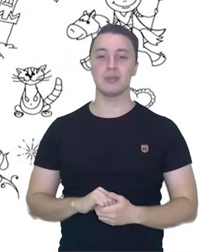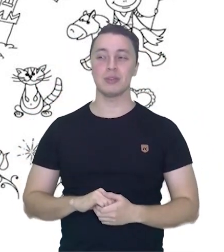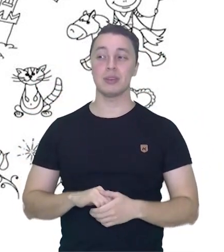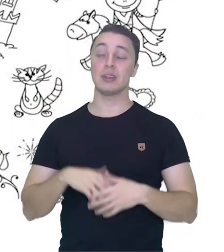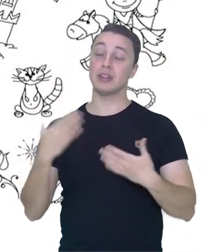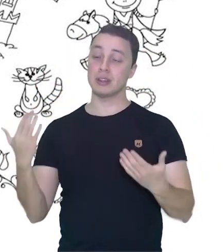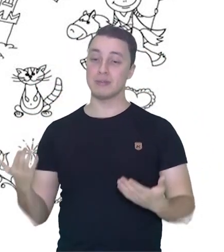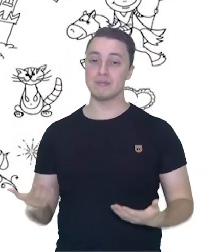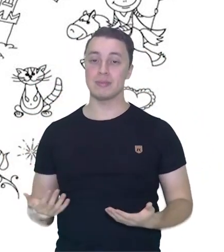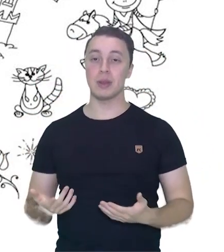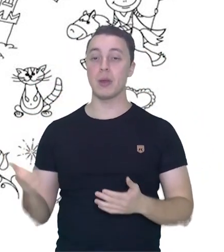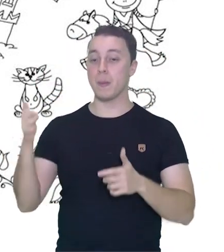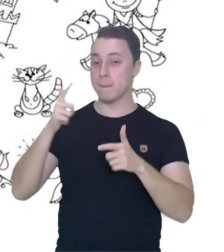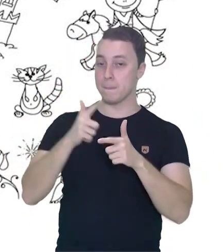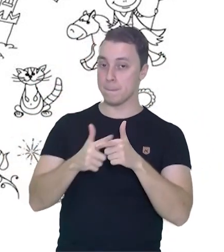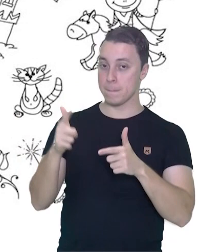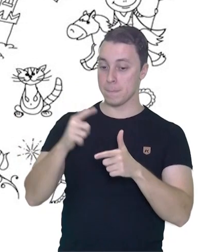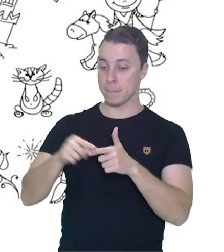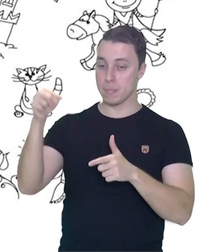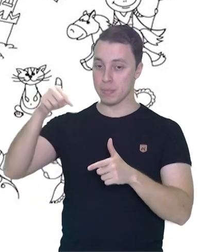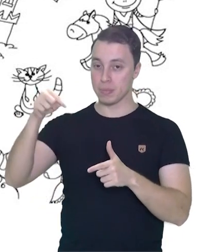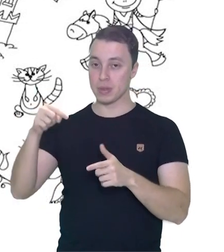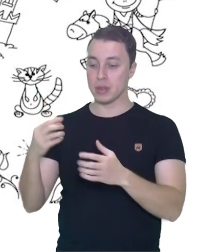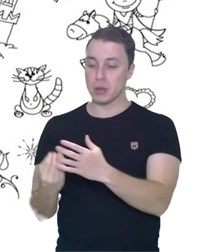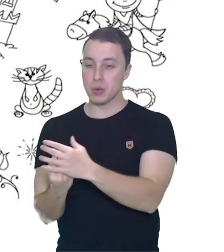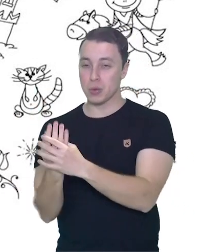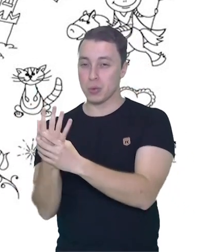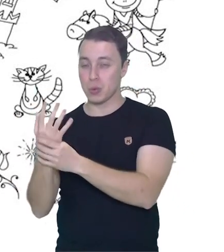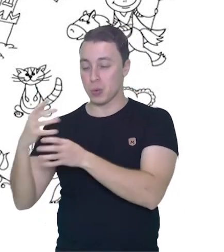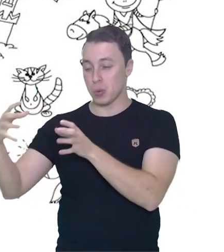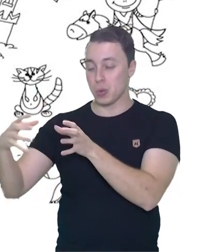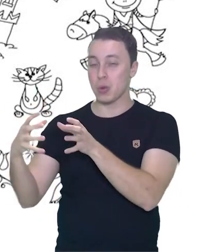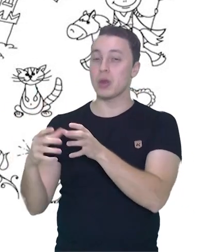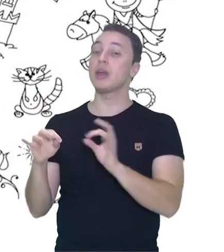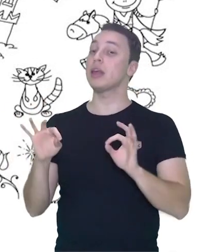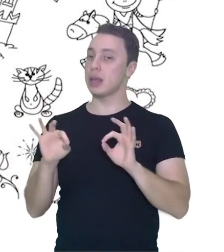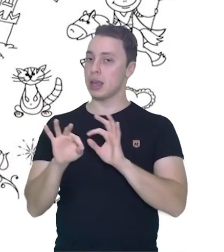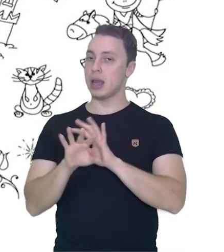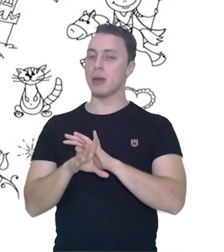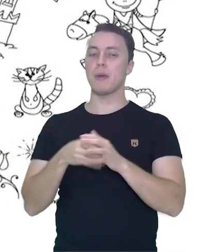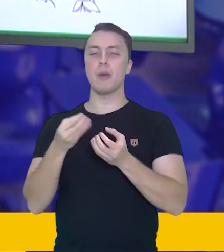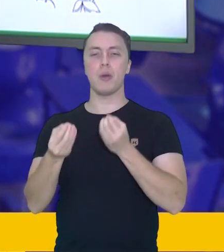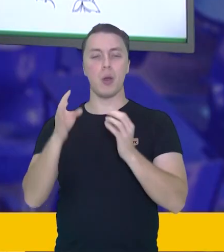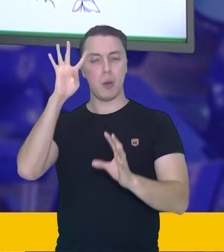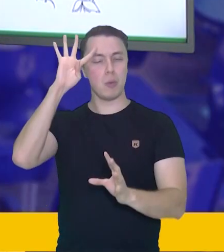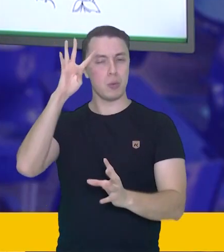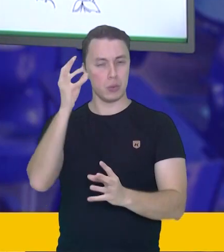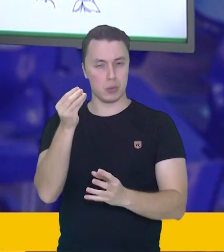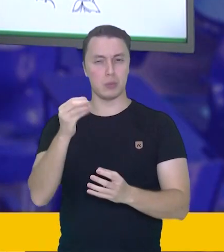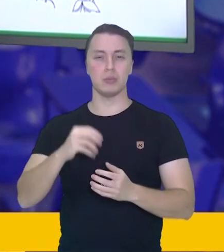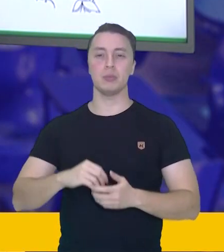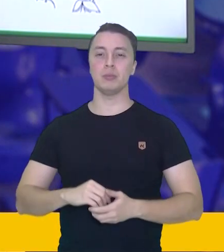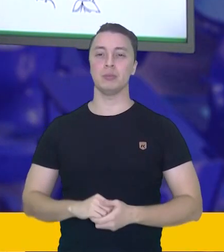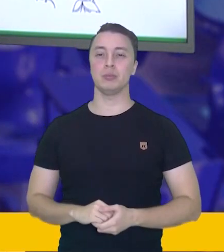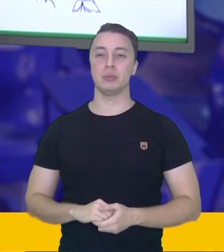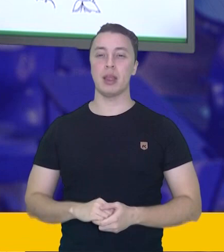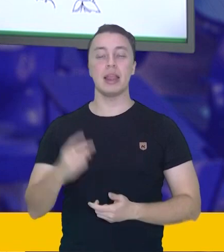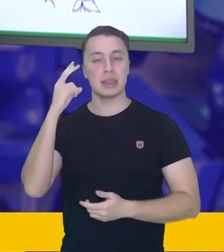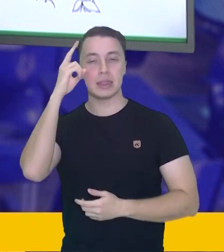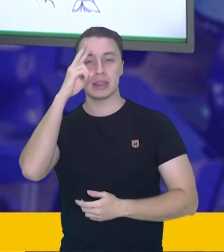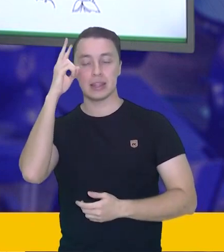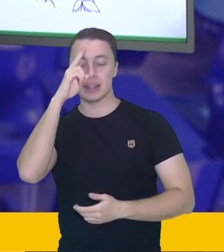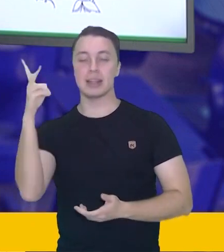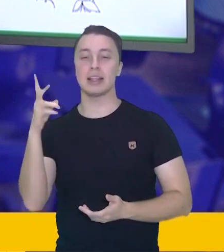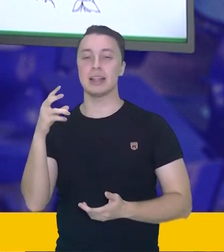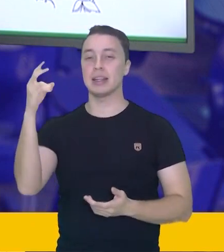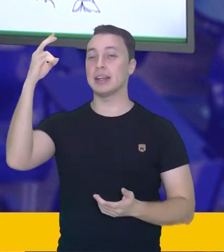fim, um problema e também a sua solução. Lembre-se que nas histórias, nas narrativas,